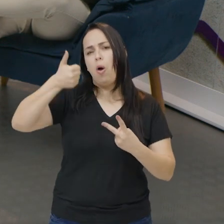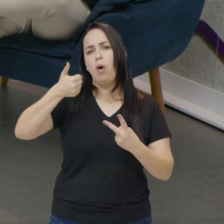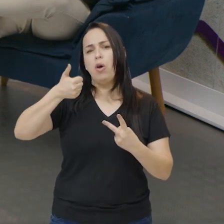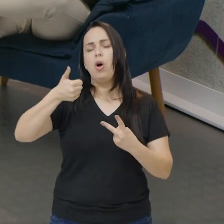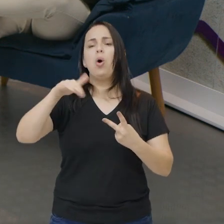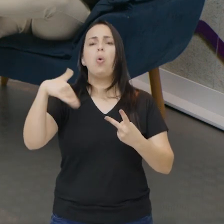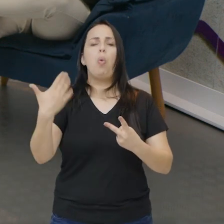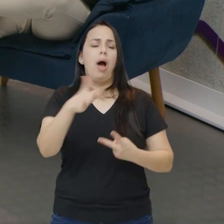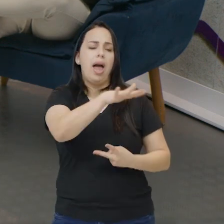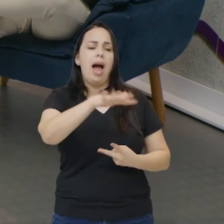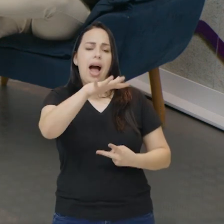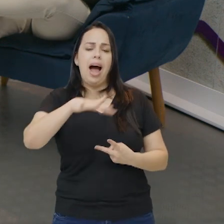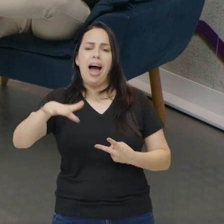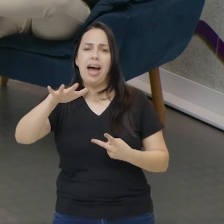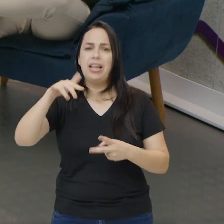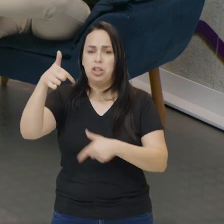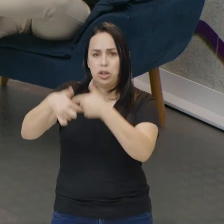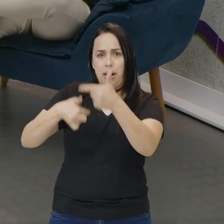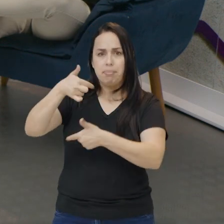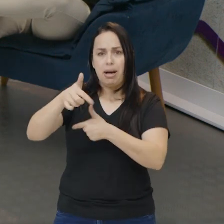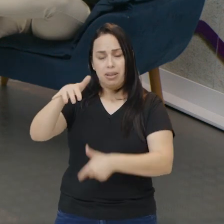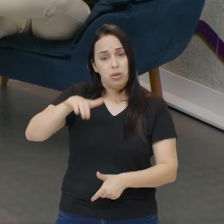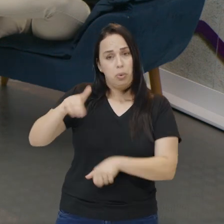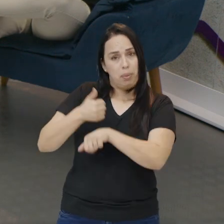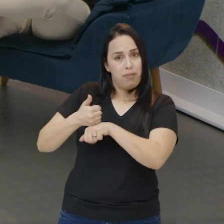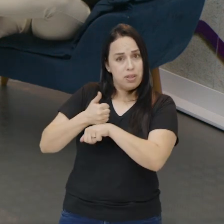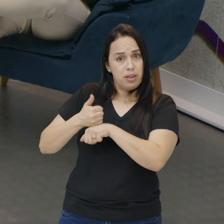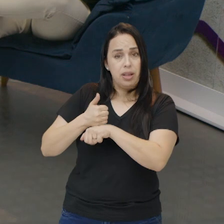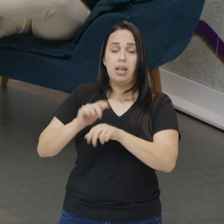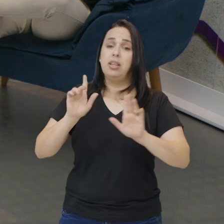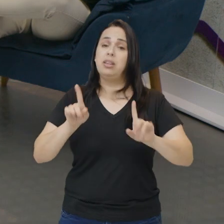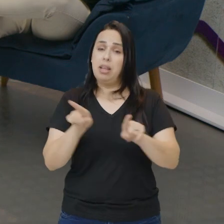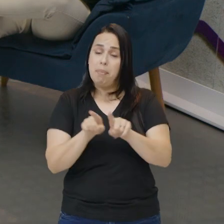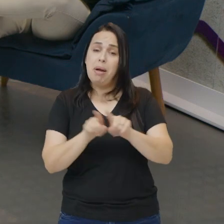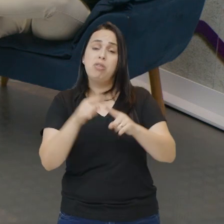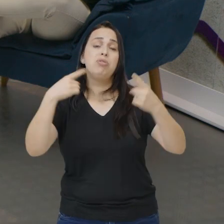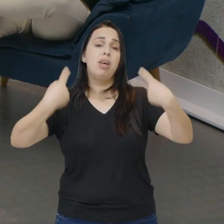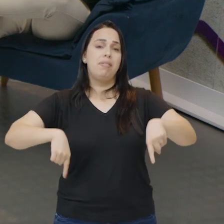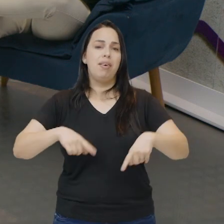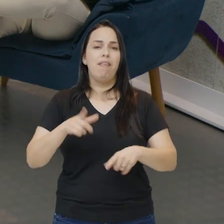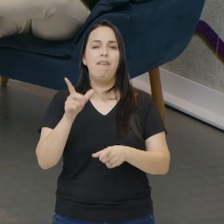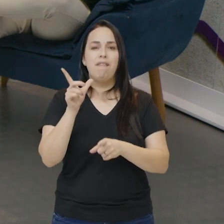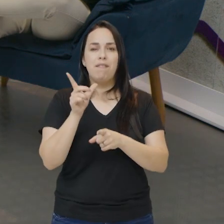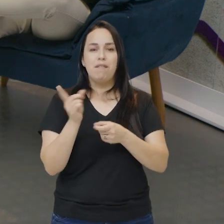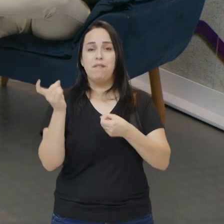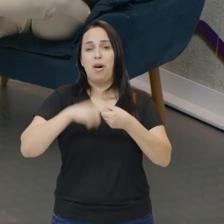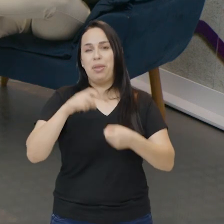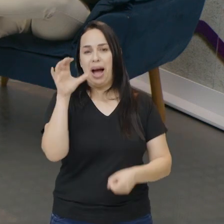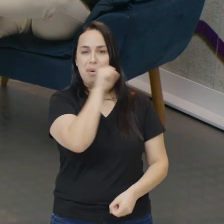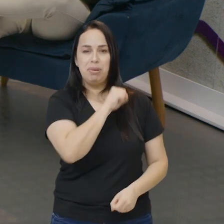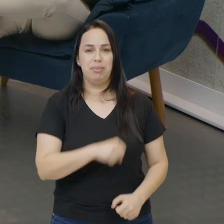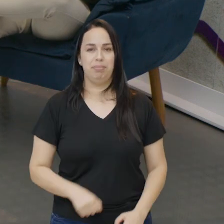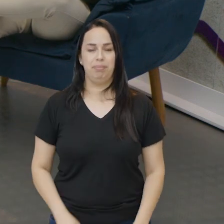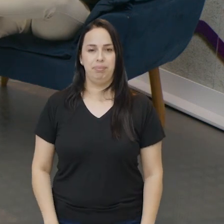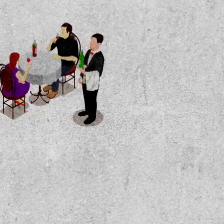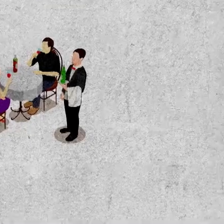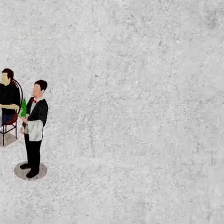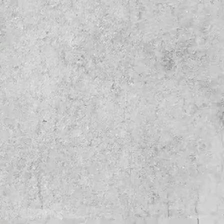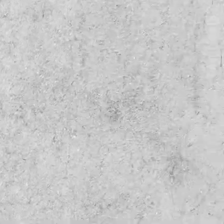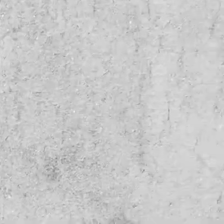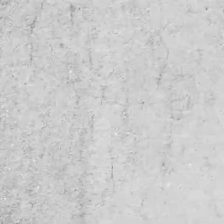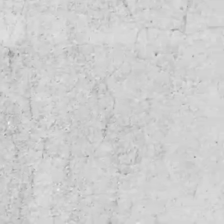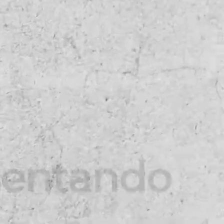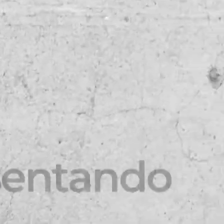gente vai entender um pouco mais sobre o campo de atuação desses profissionais e os seus desafios. A gente volta já.